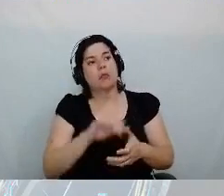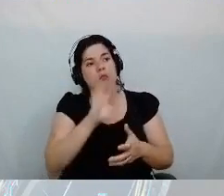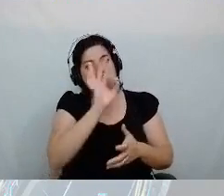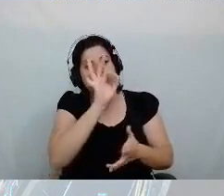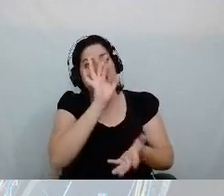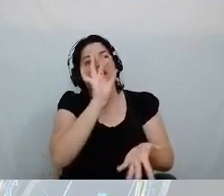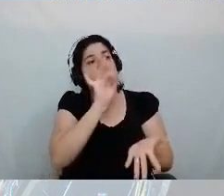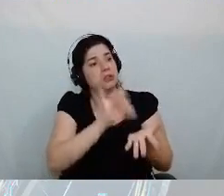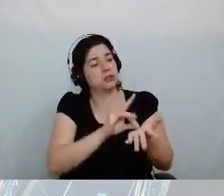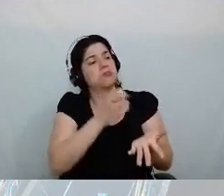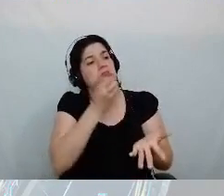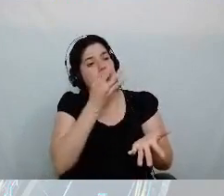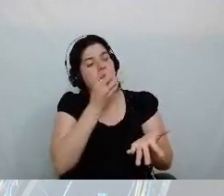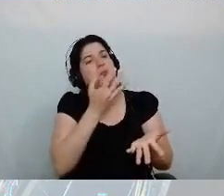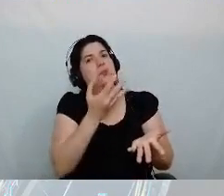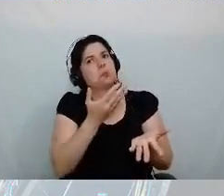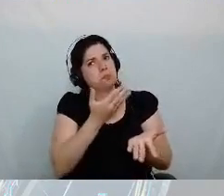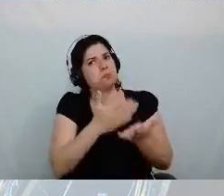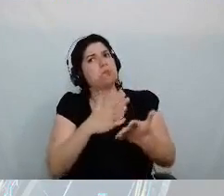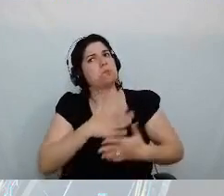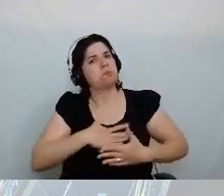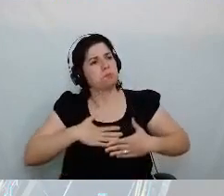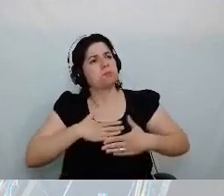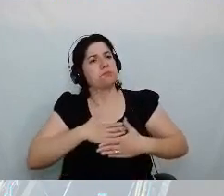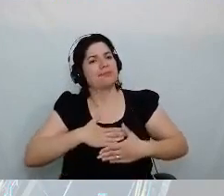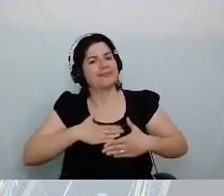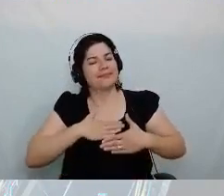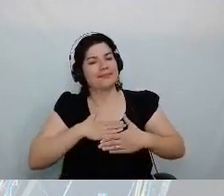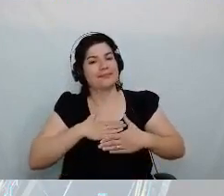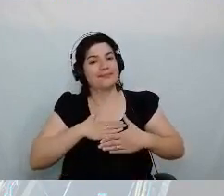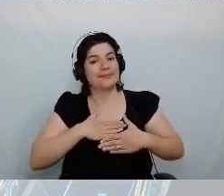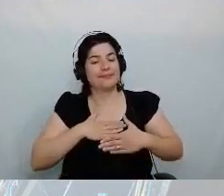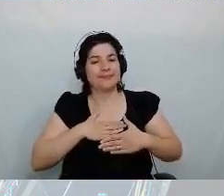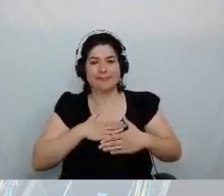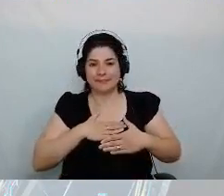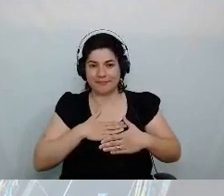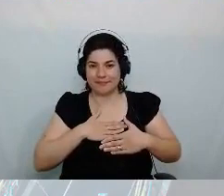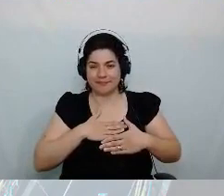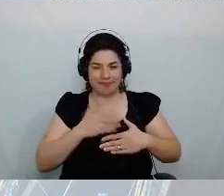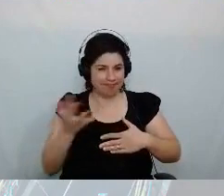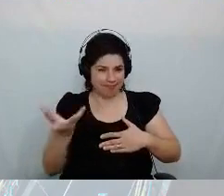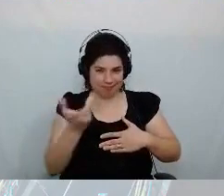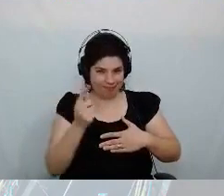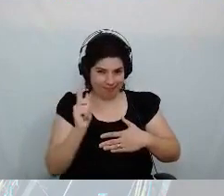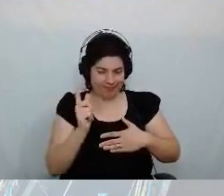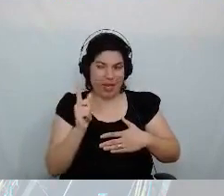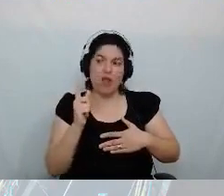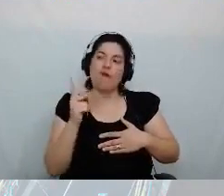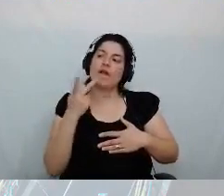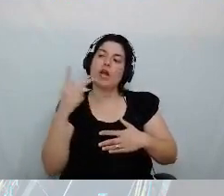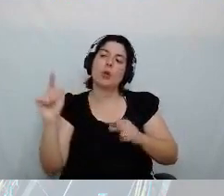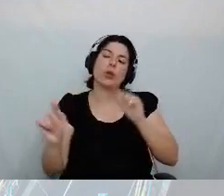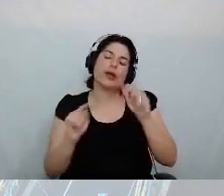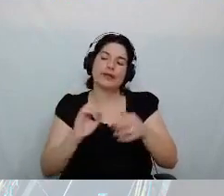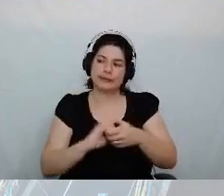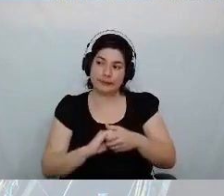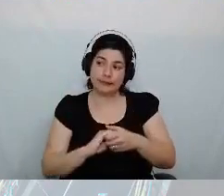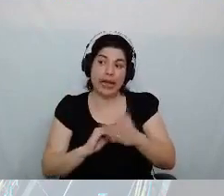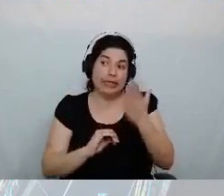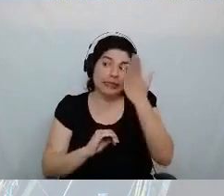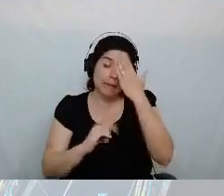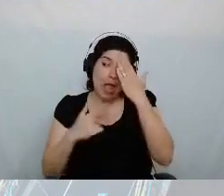uma boa. Tô começando a gostar. E aí ela, ainda não convencida, fiz o quê? Falei para ela, sabe o que eu